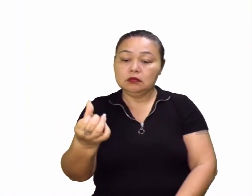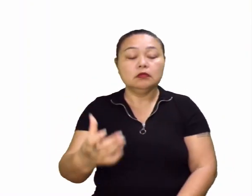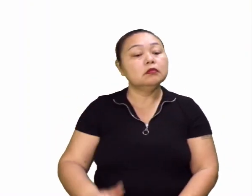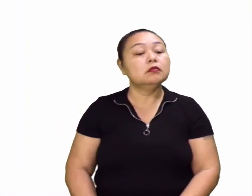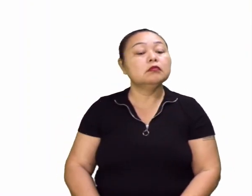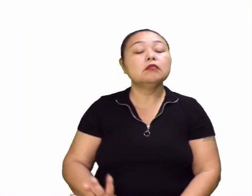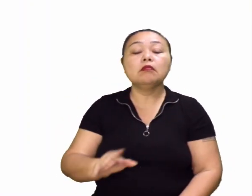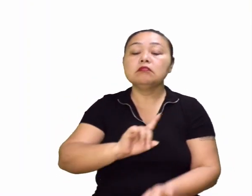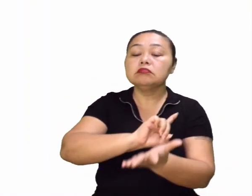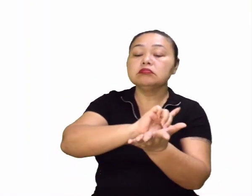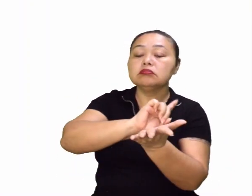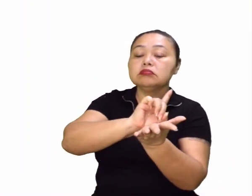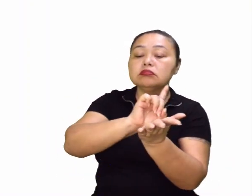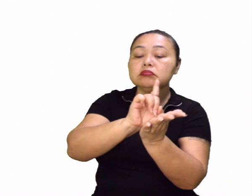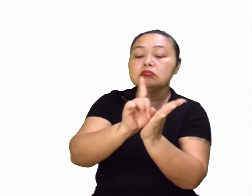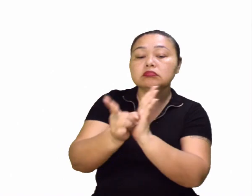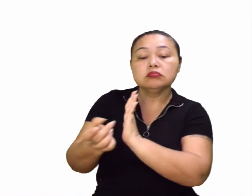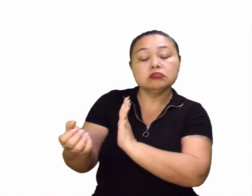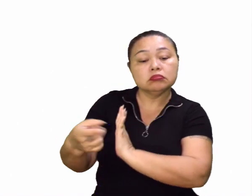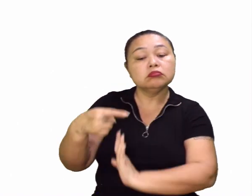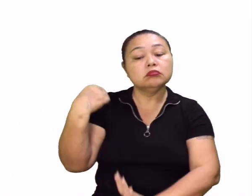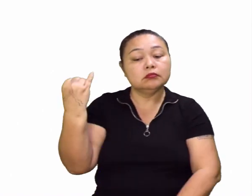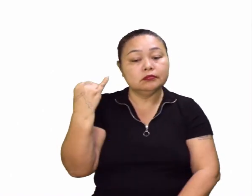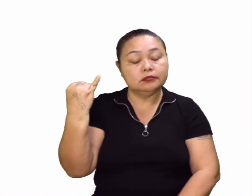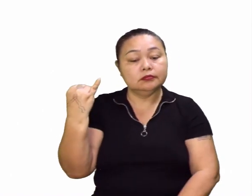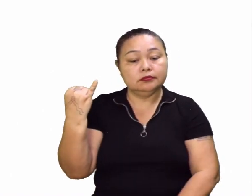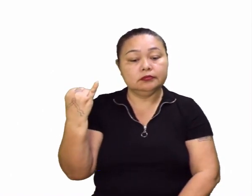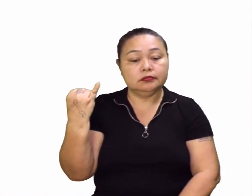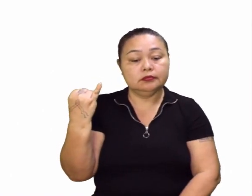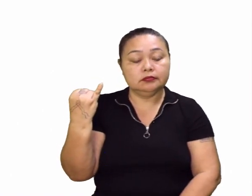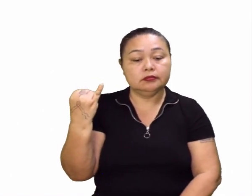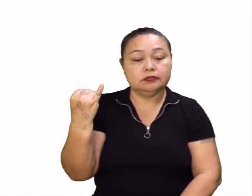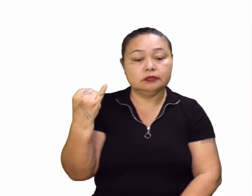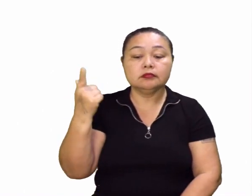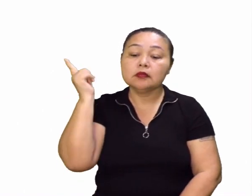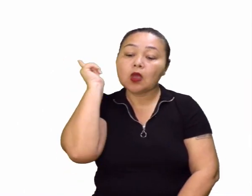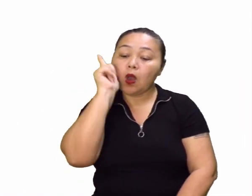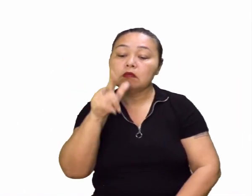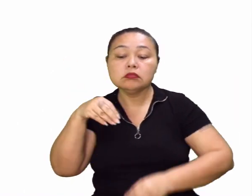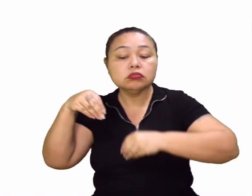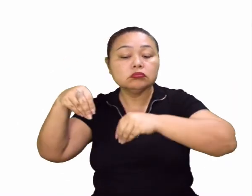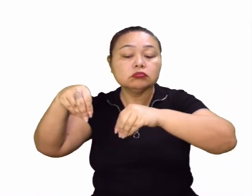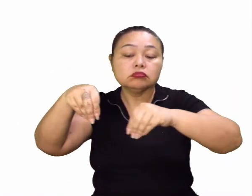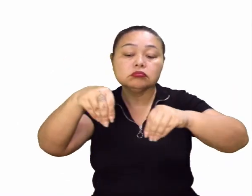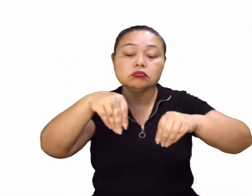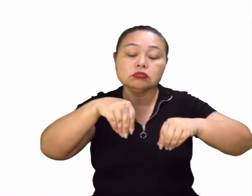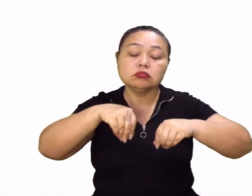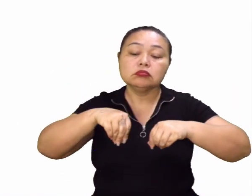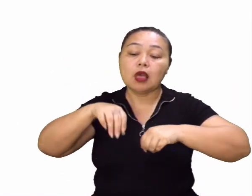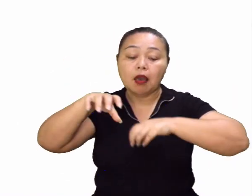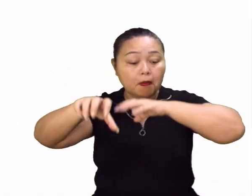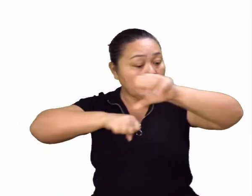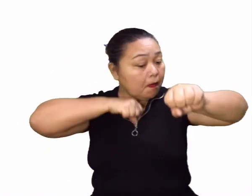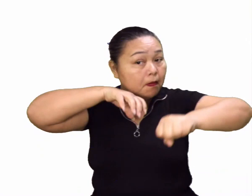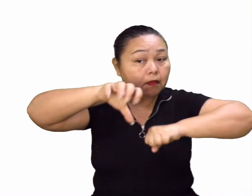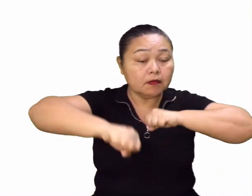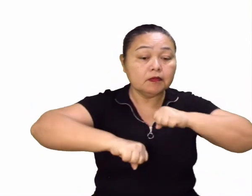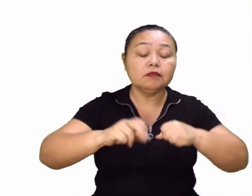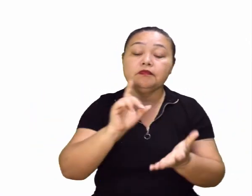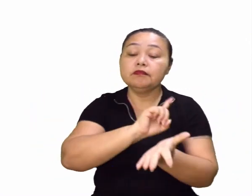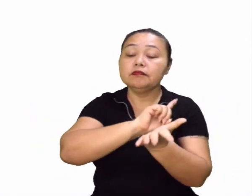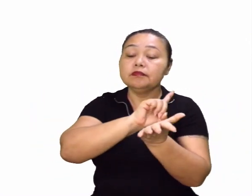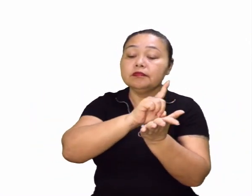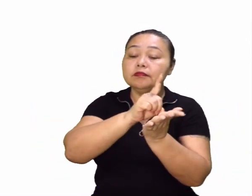E a bússola inovou aí? Foi importante, professor Jorge, para a questão da conquista de territórios? Com certeza, a